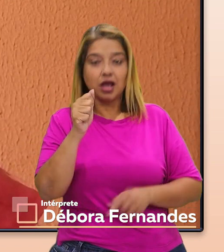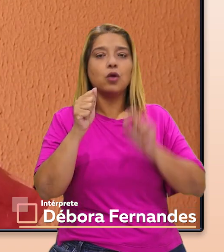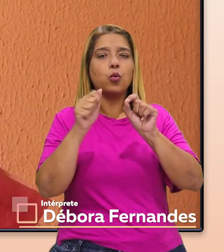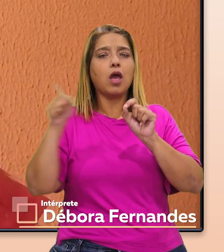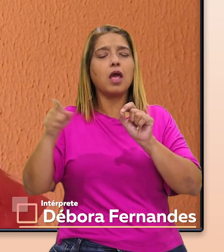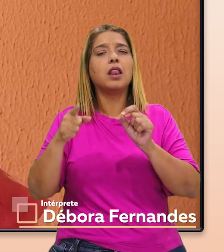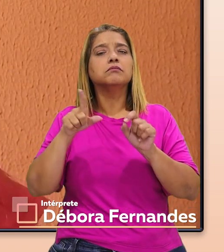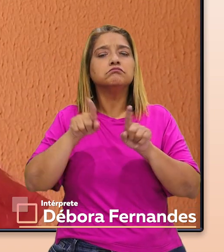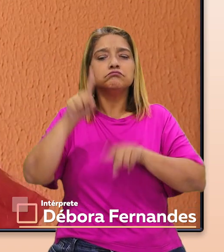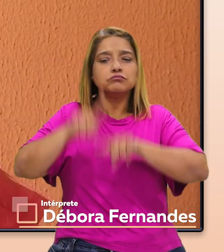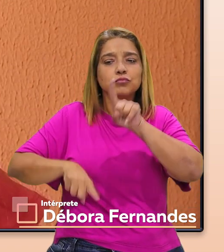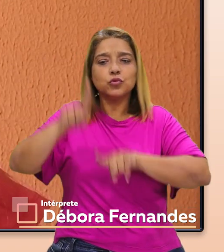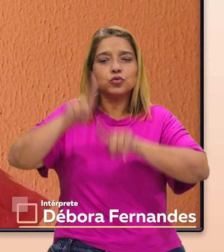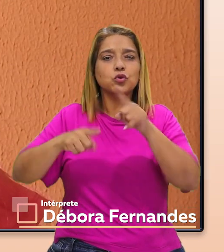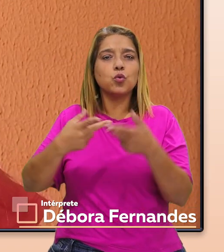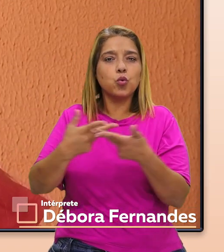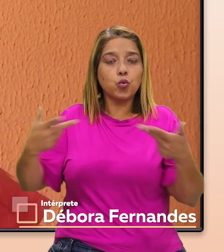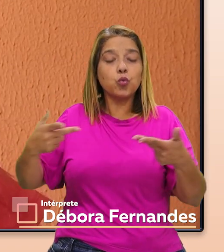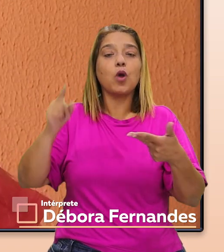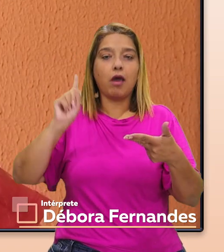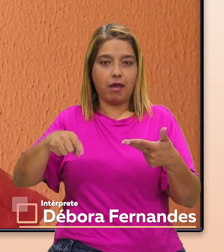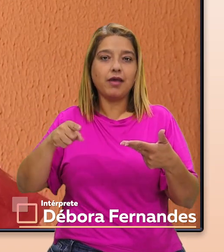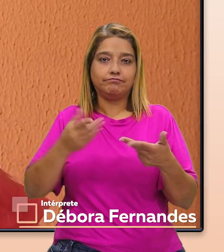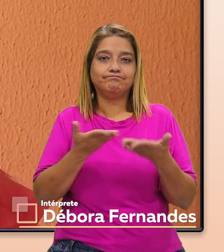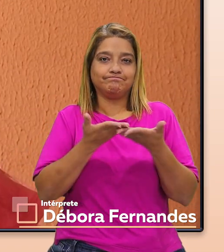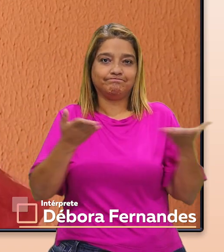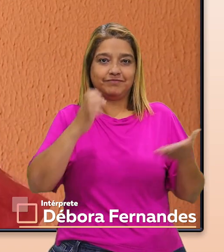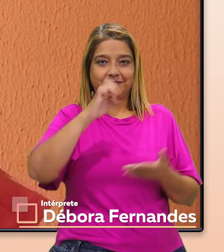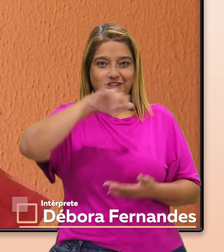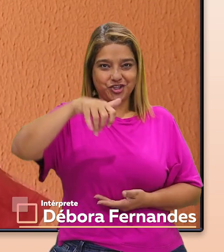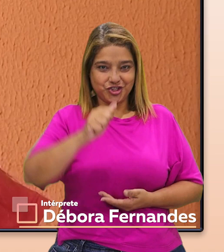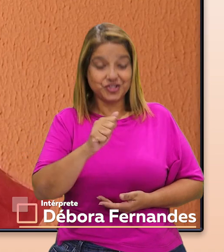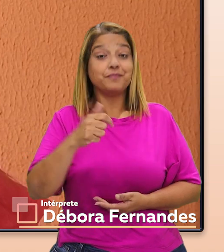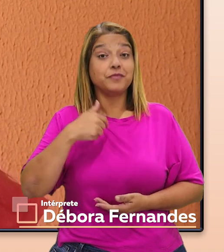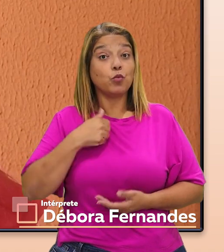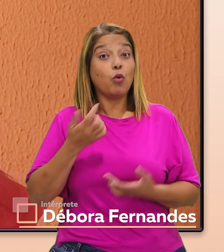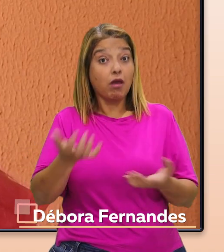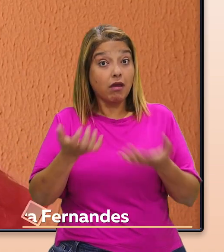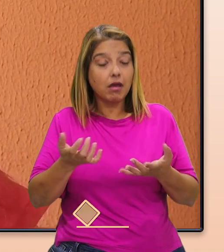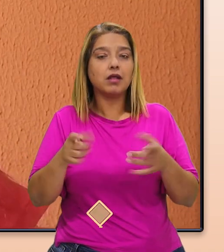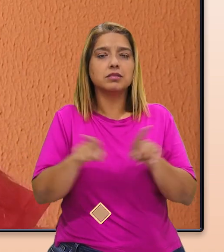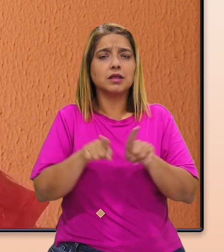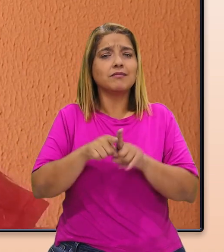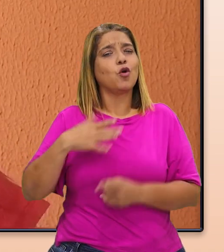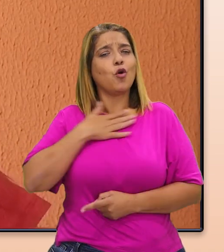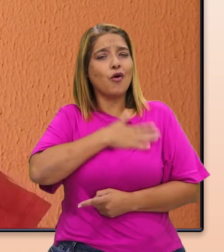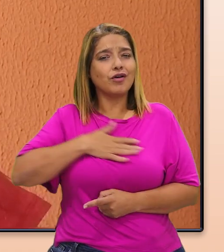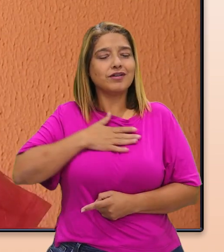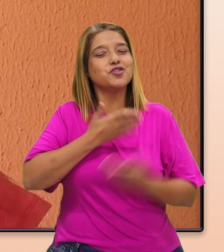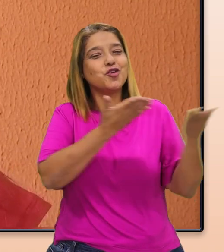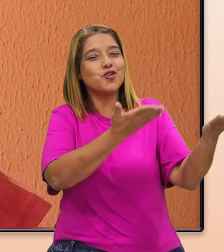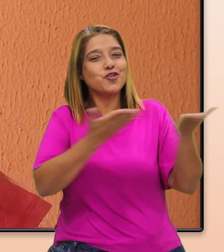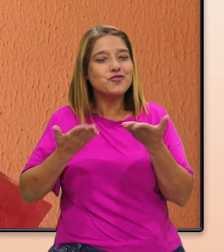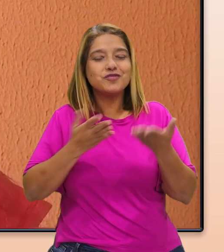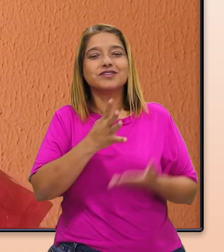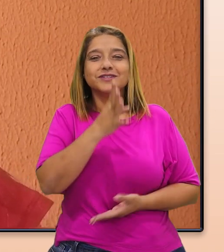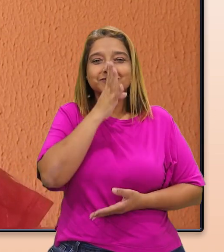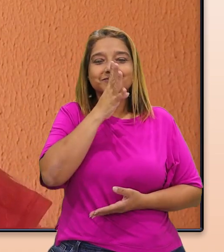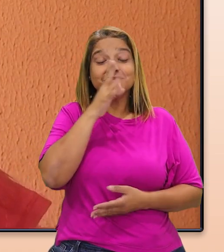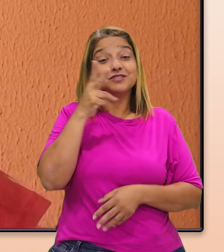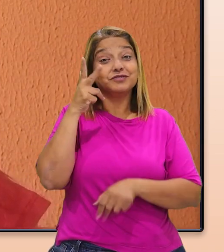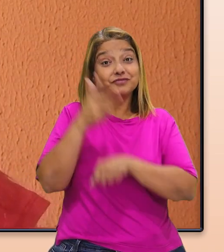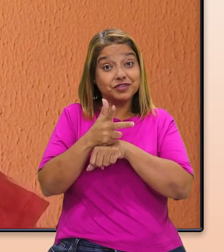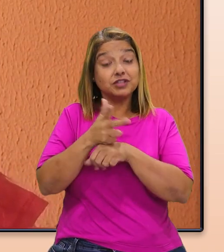e faço a produção de materiais para este segmento quero e gostaria muito de convidar vocês